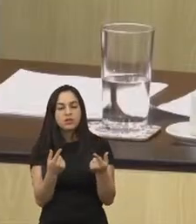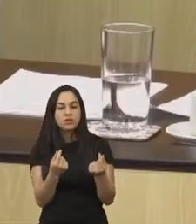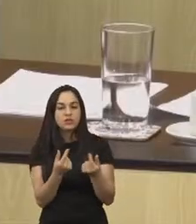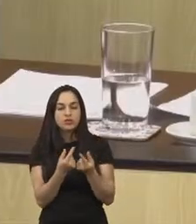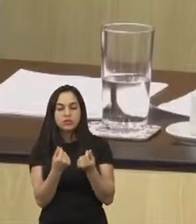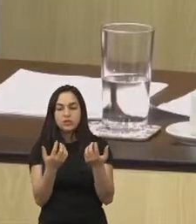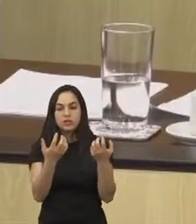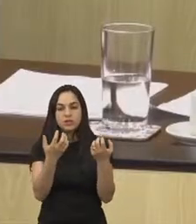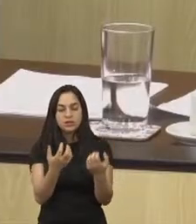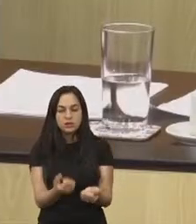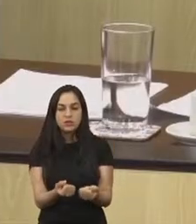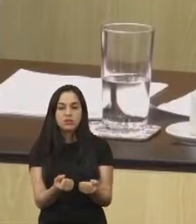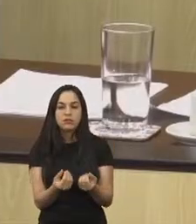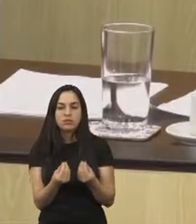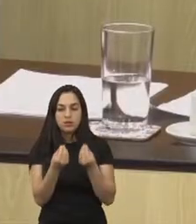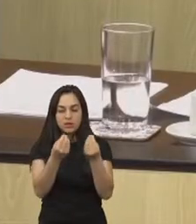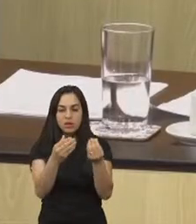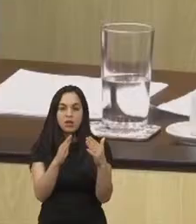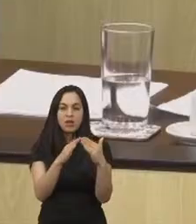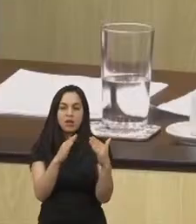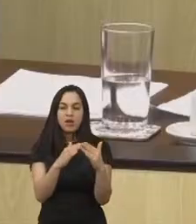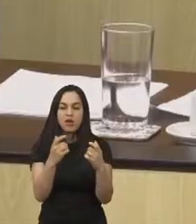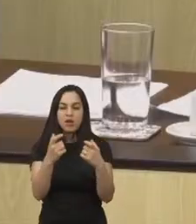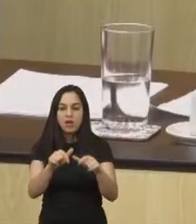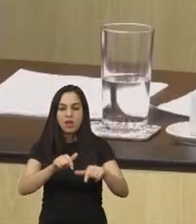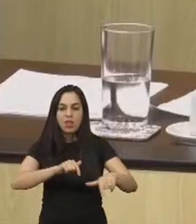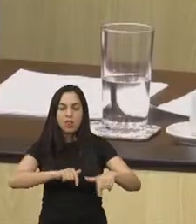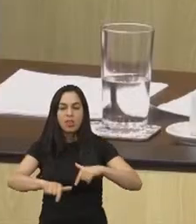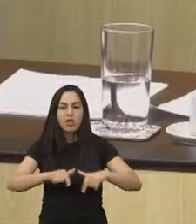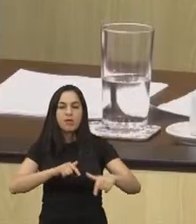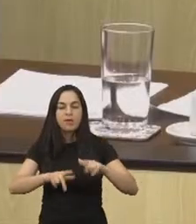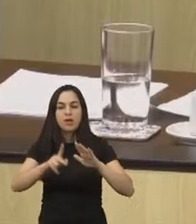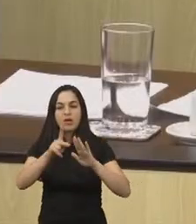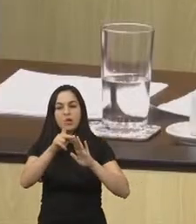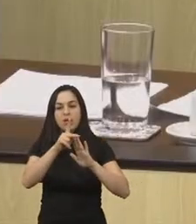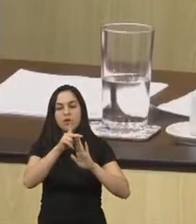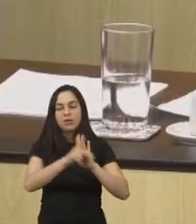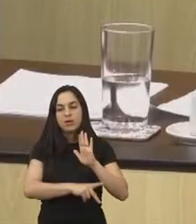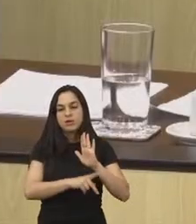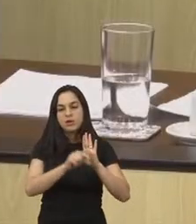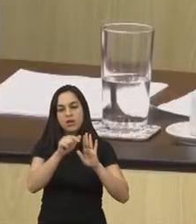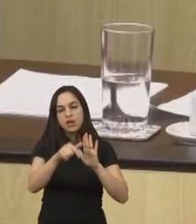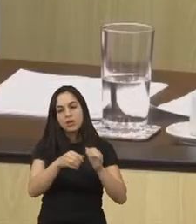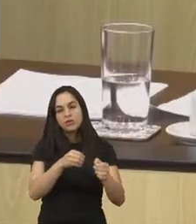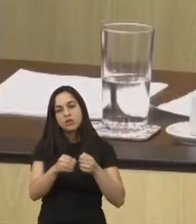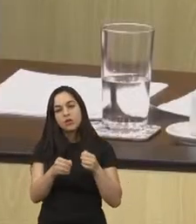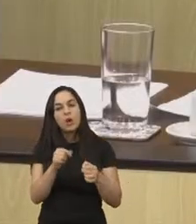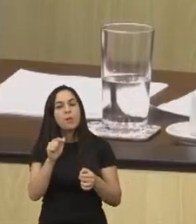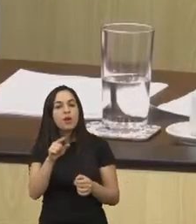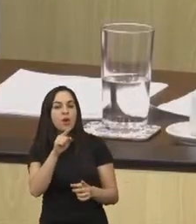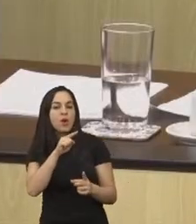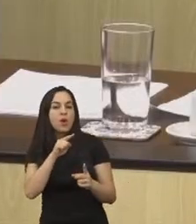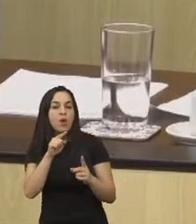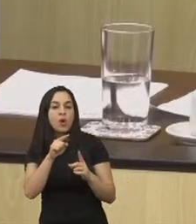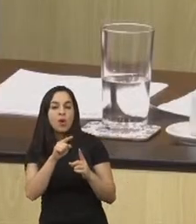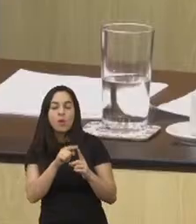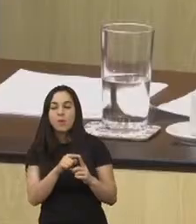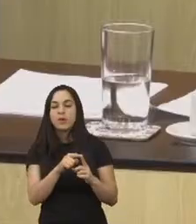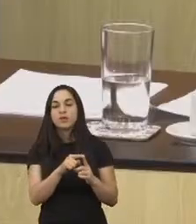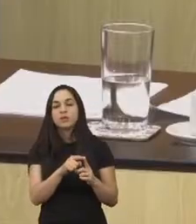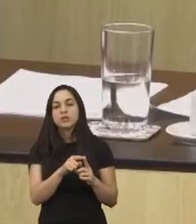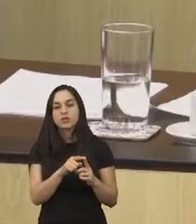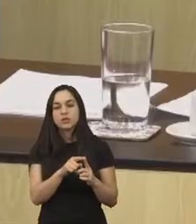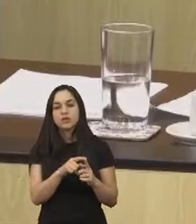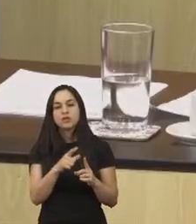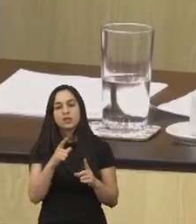móveis, imóveis, serviços, projetos e obras destinadas ao município, com o objetivo de conferir